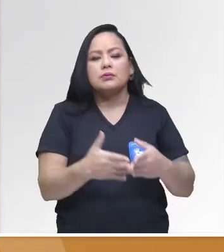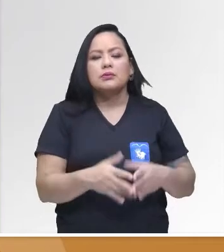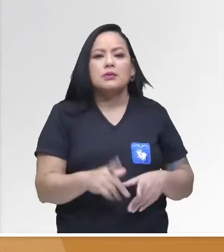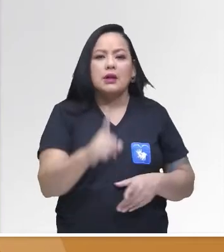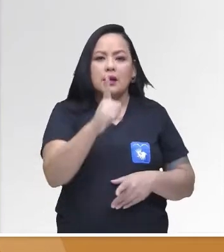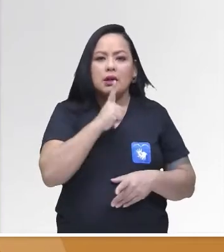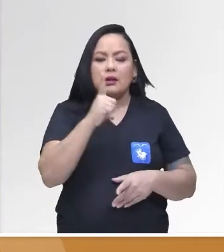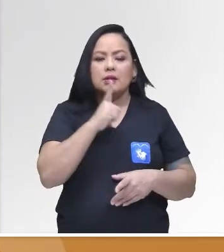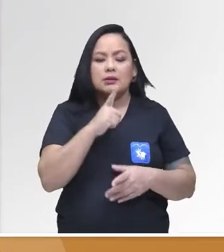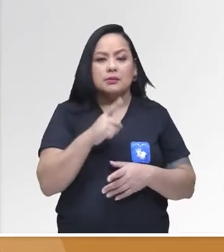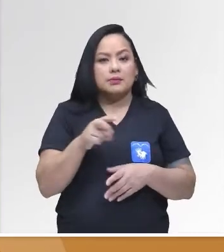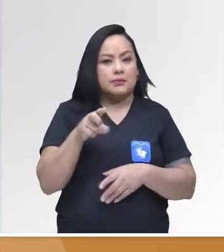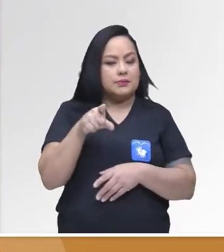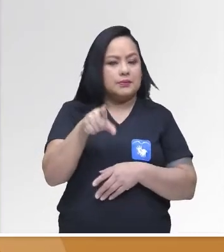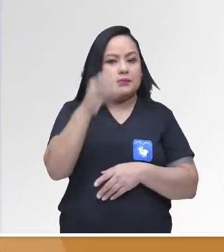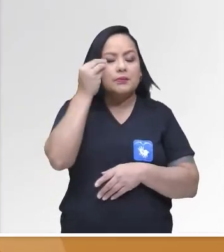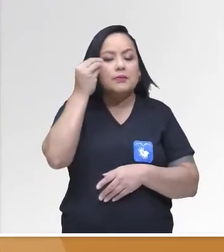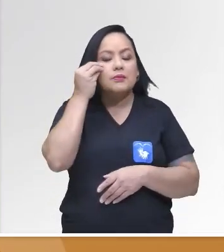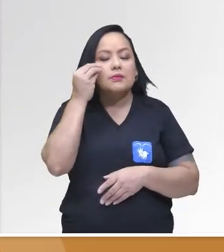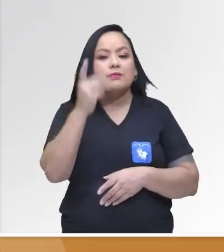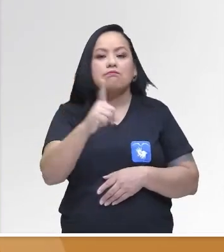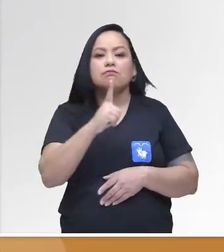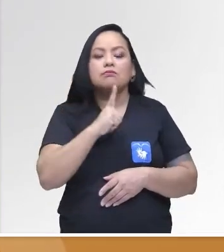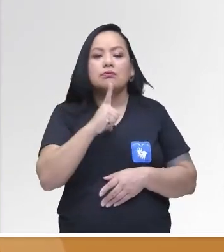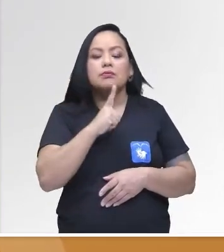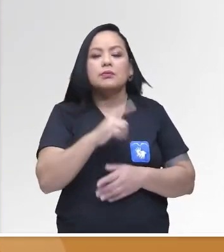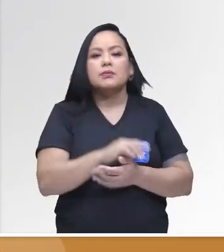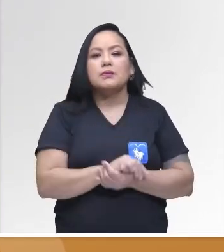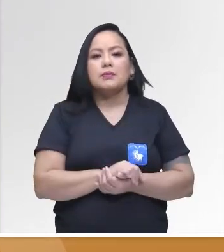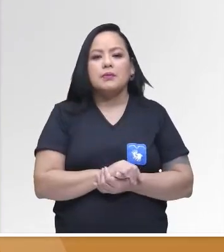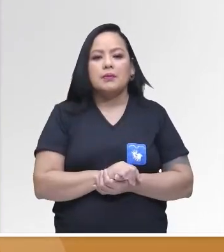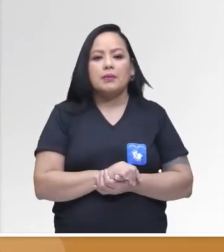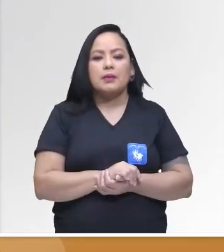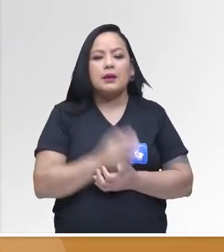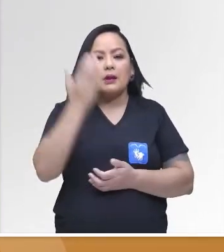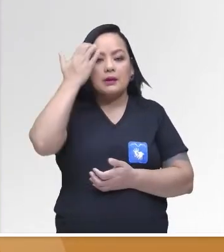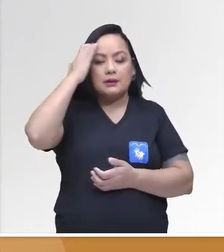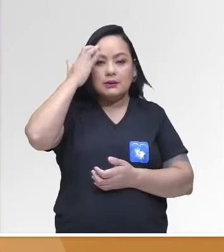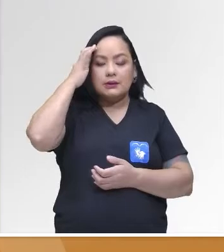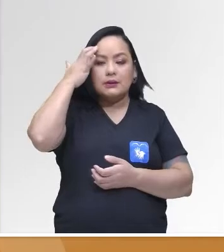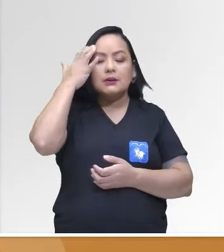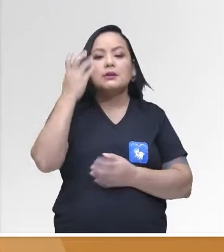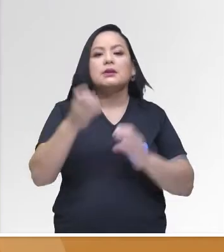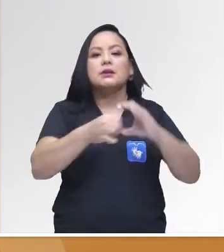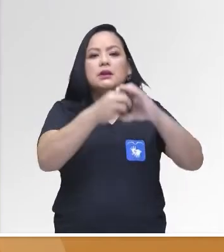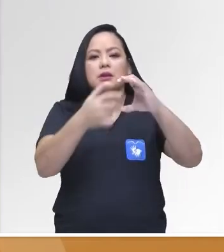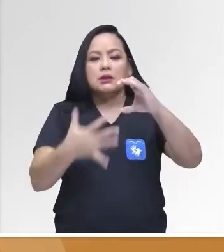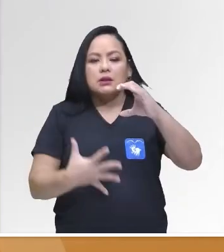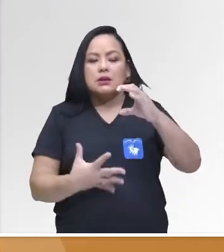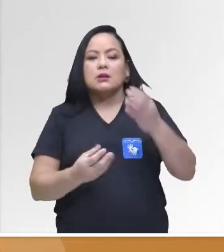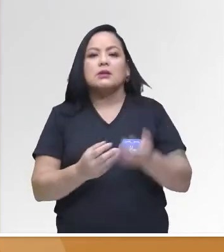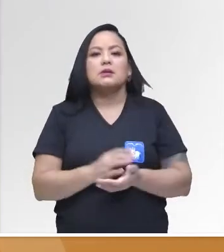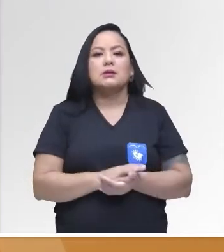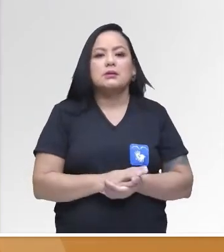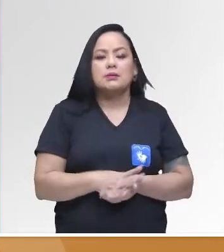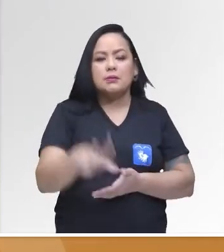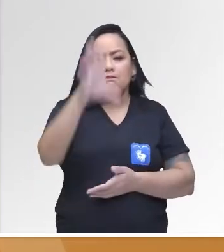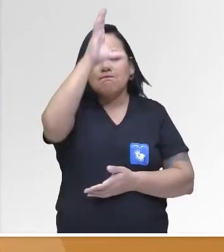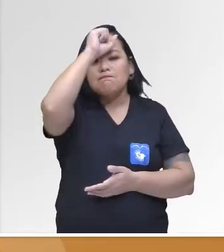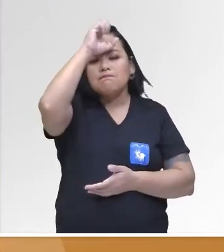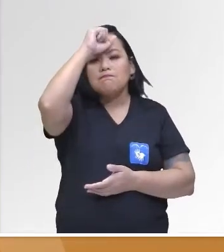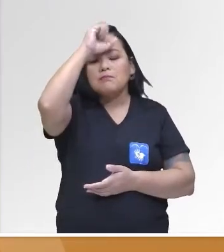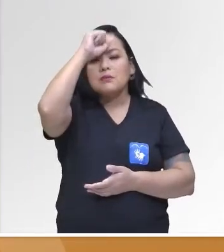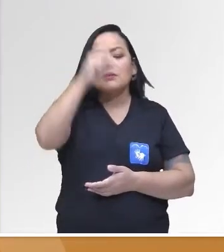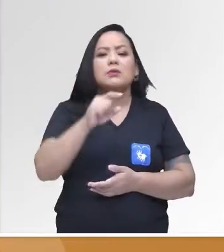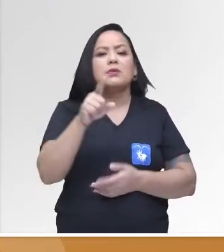ocupa, vejam bem, se ocupa em entender os aspectos aprendidos